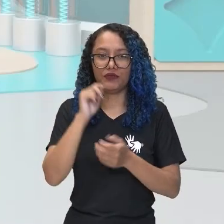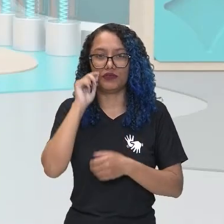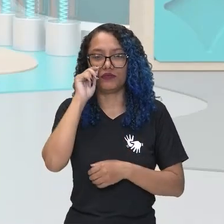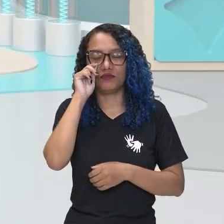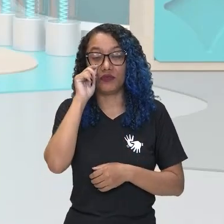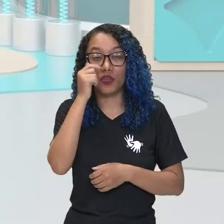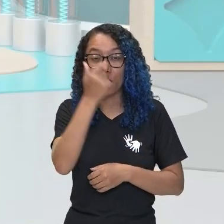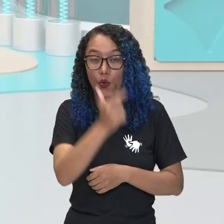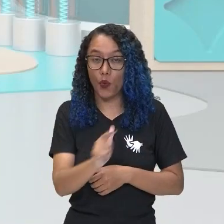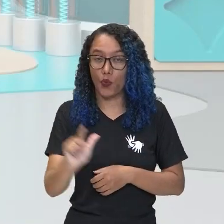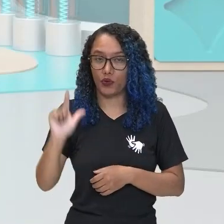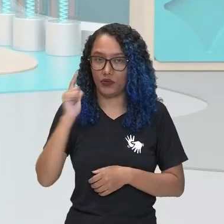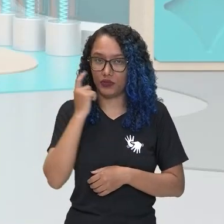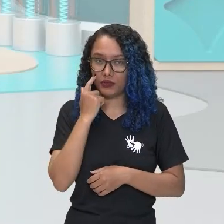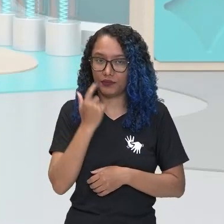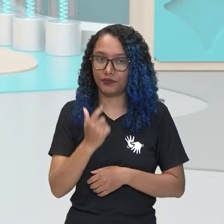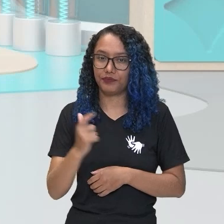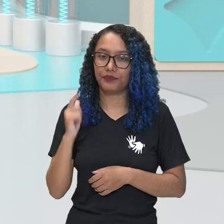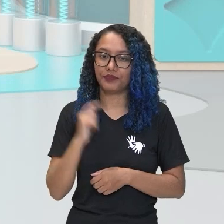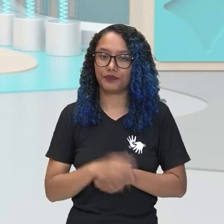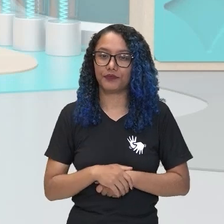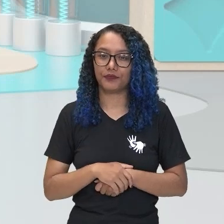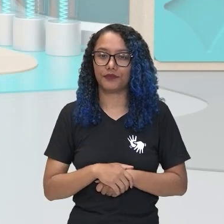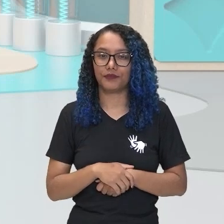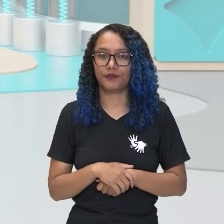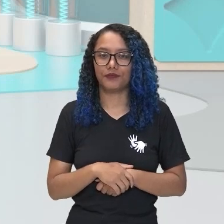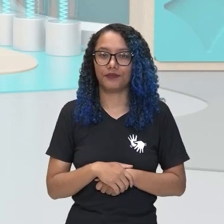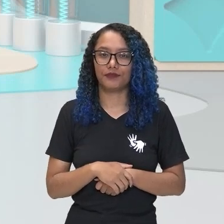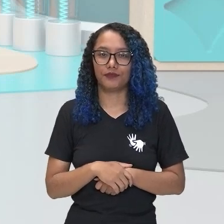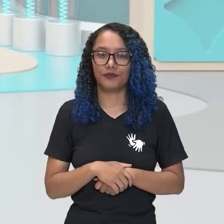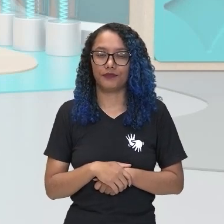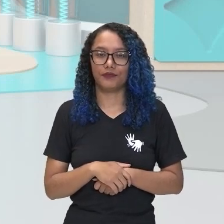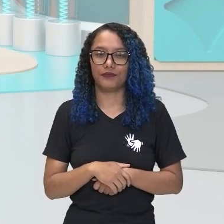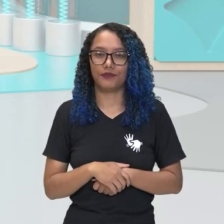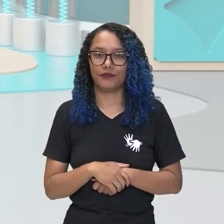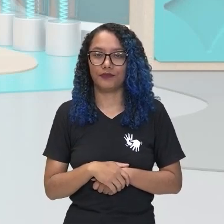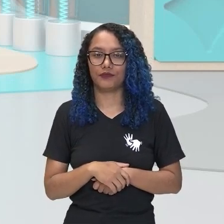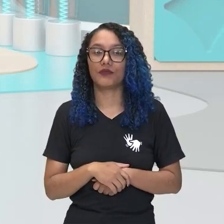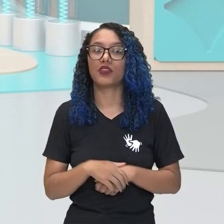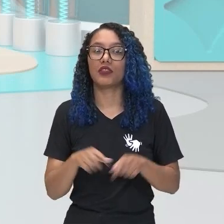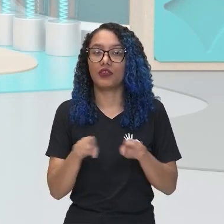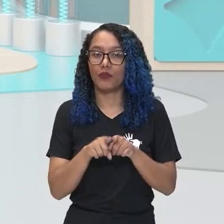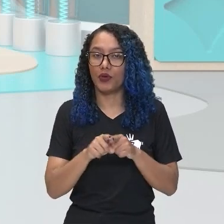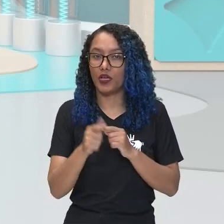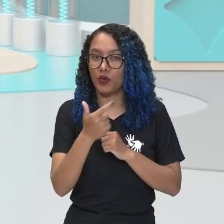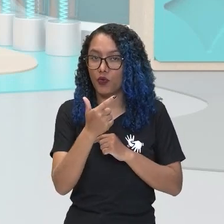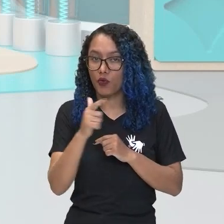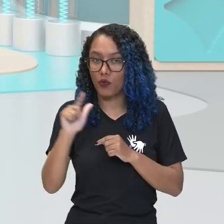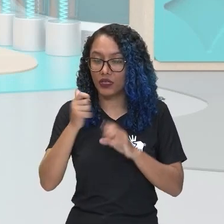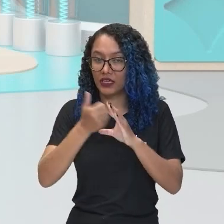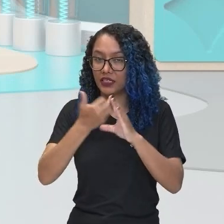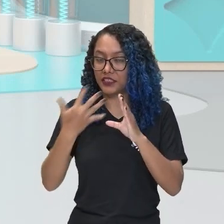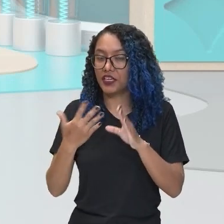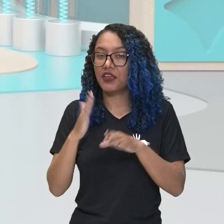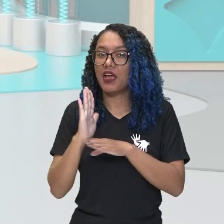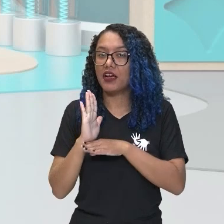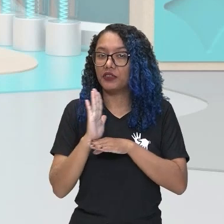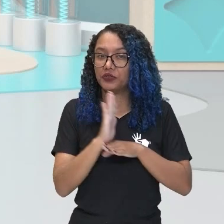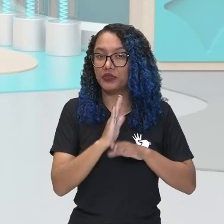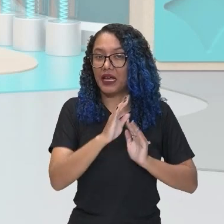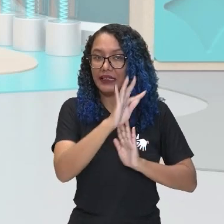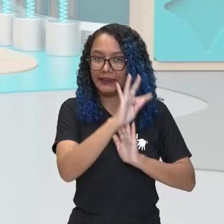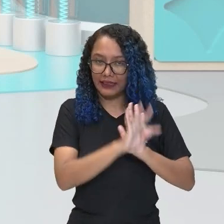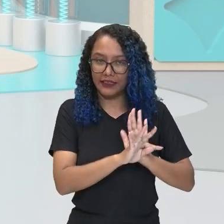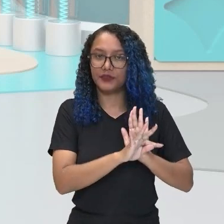uma informação, mais um aliado a esses textos de divulgação